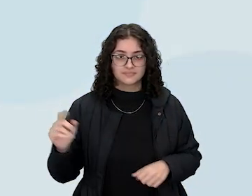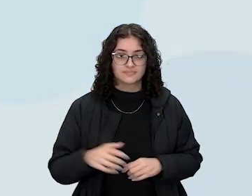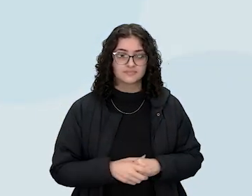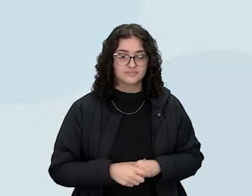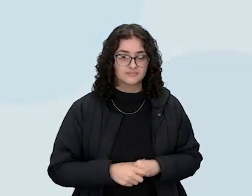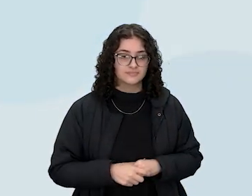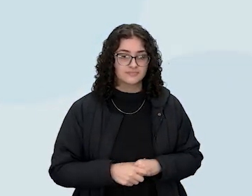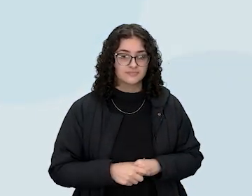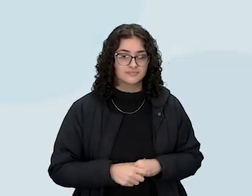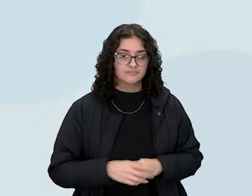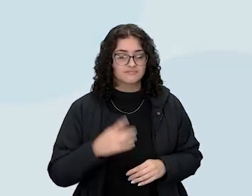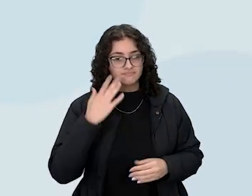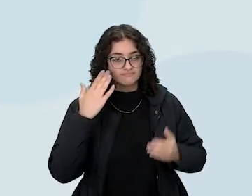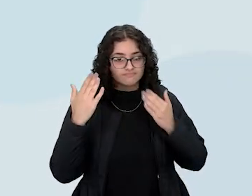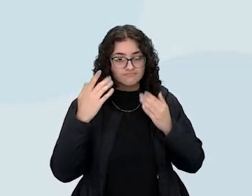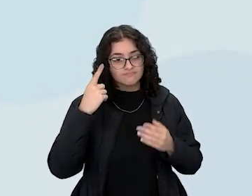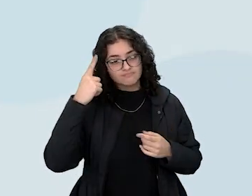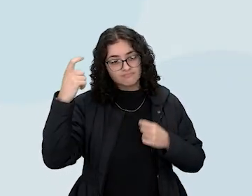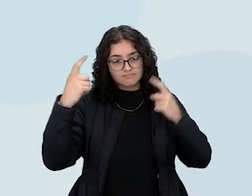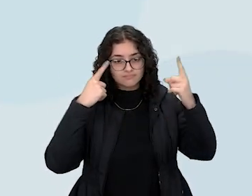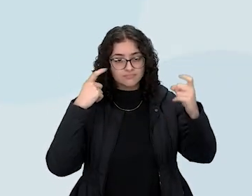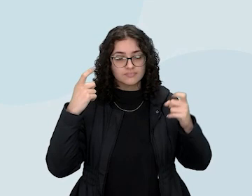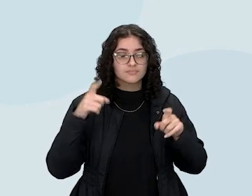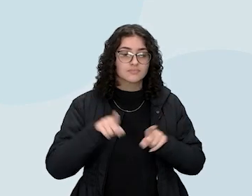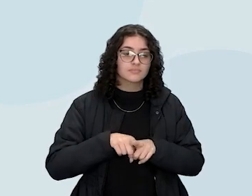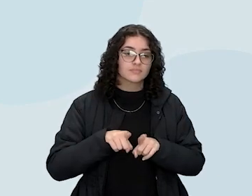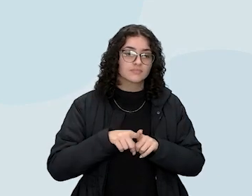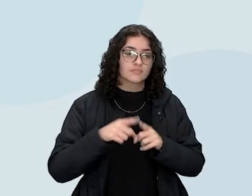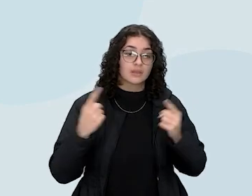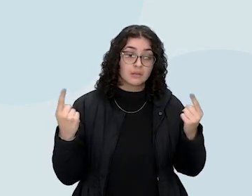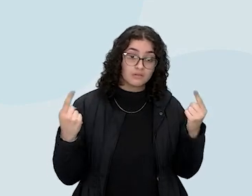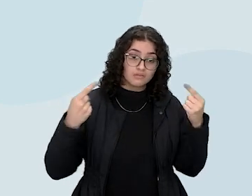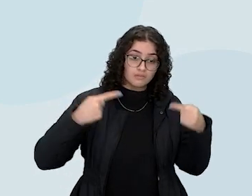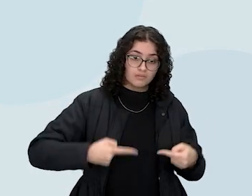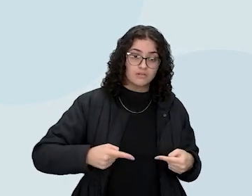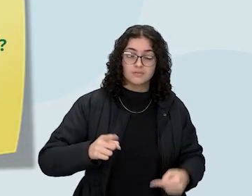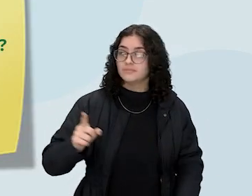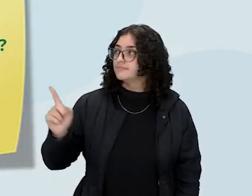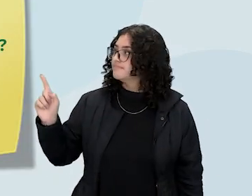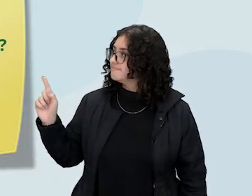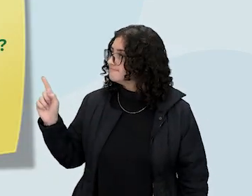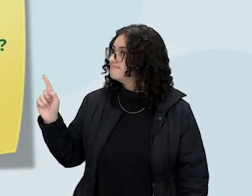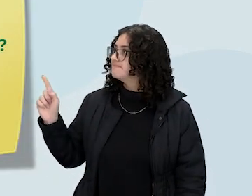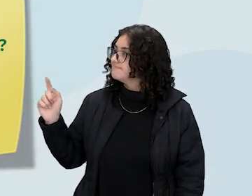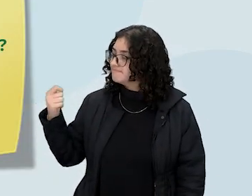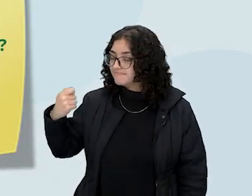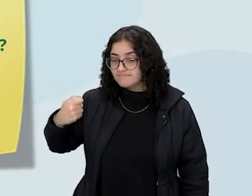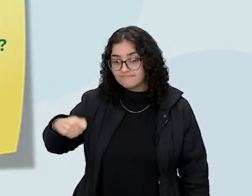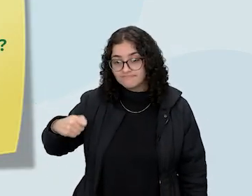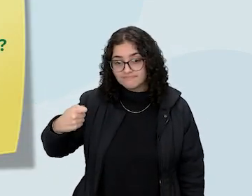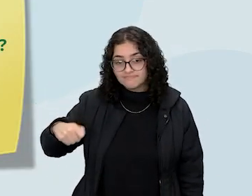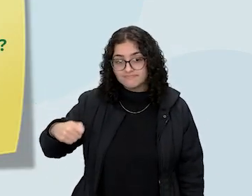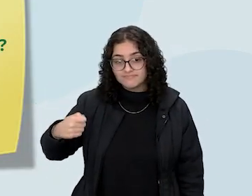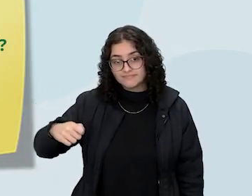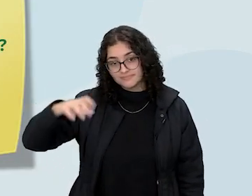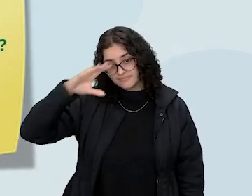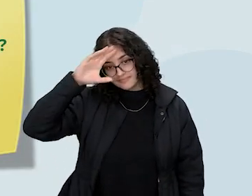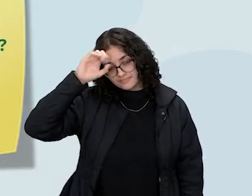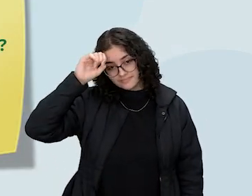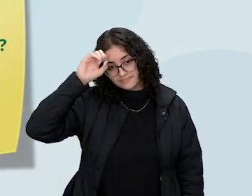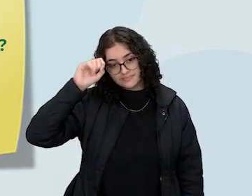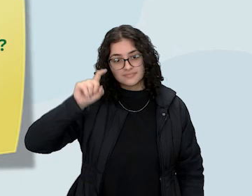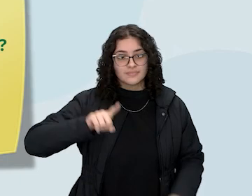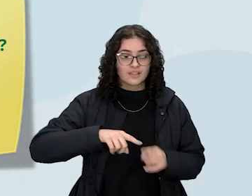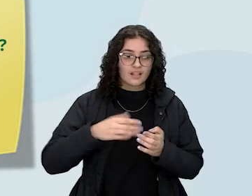frente, levantamento de hipóteses e, claro, sempre colocando aí o desafio dos escape rooms que a gente precisa aprender.